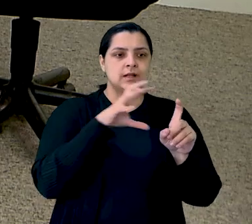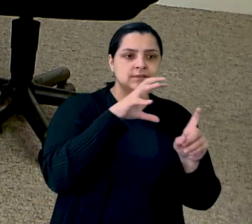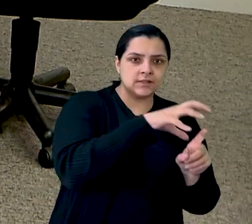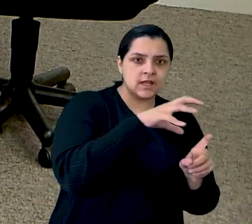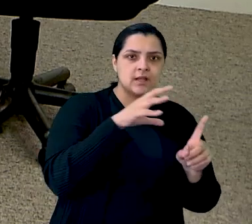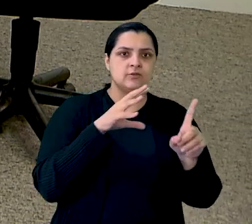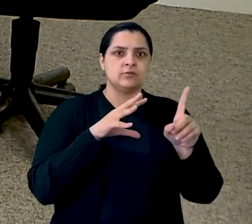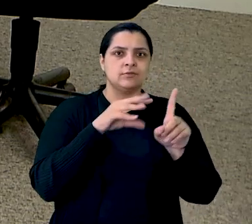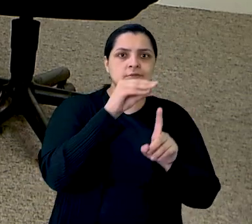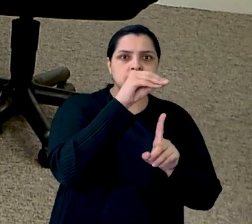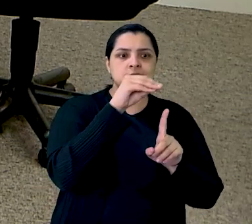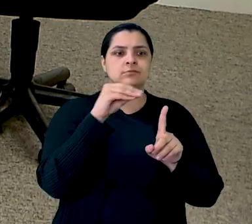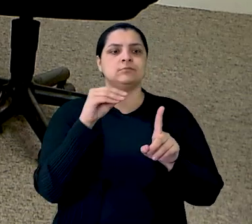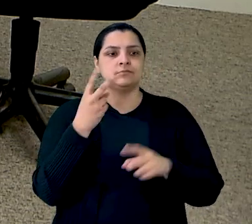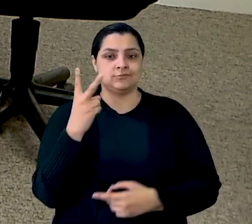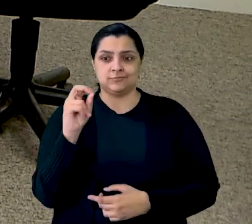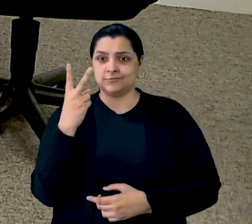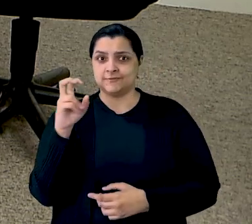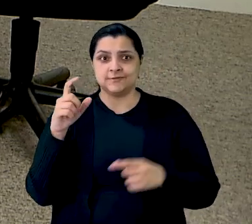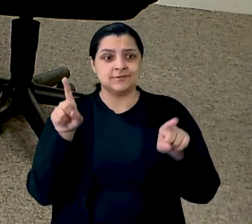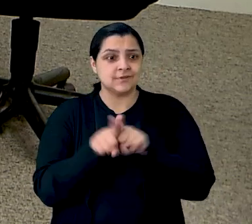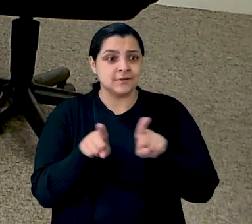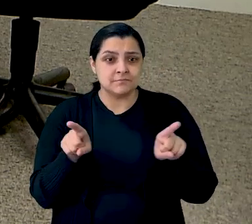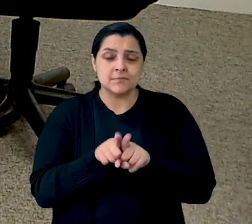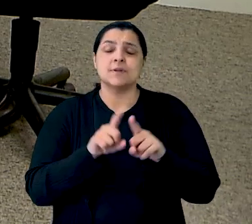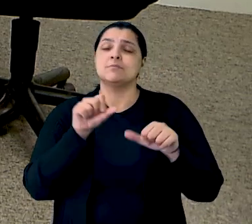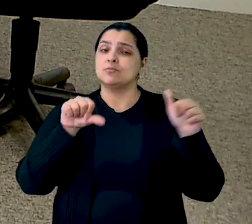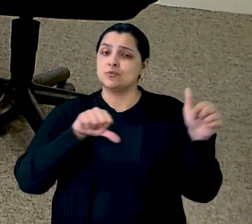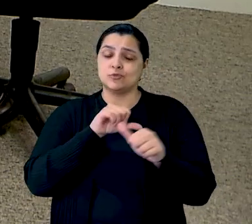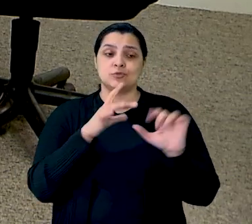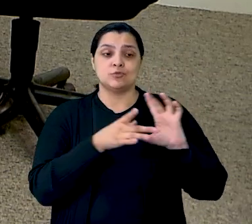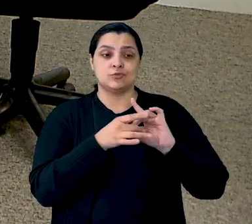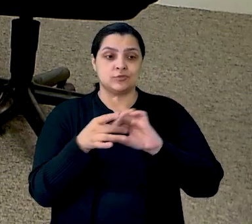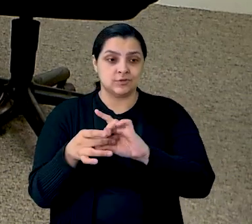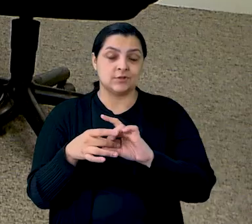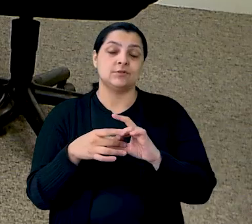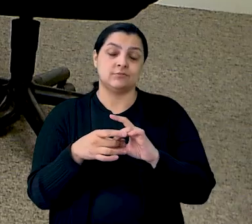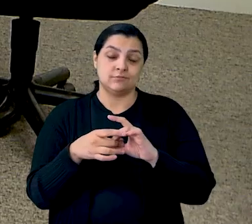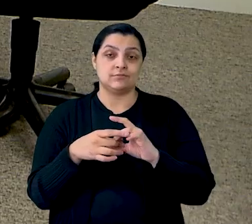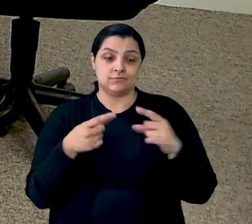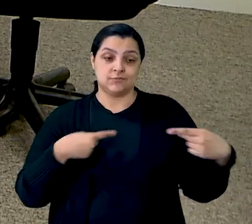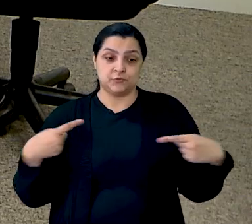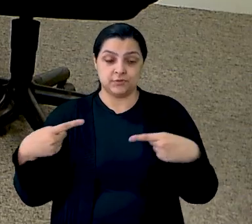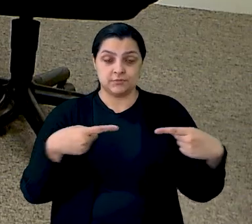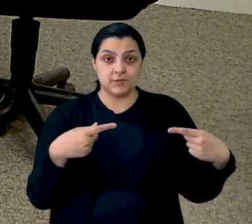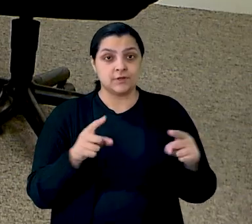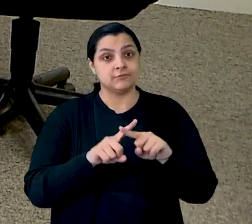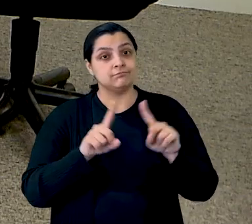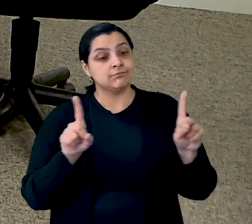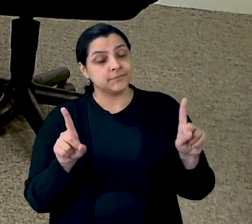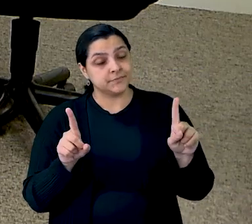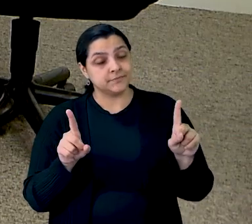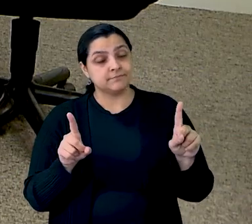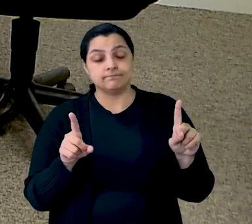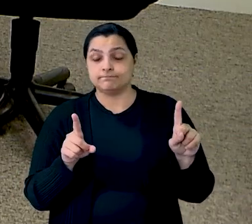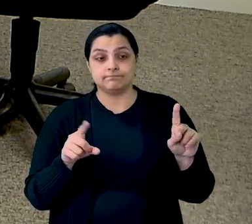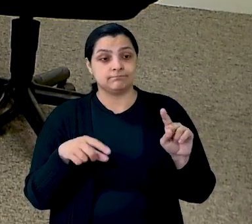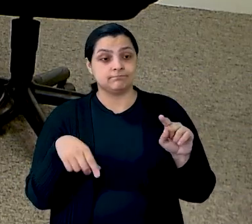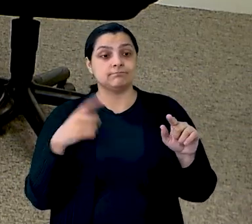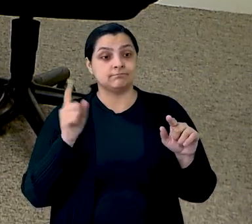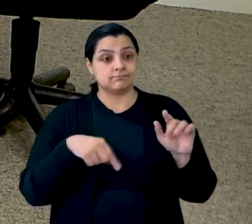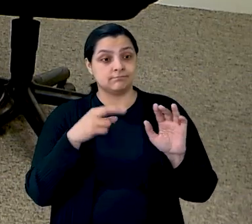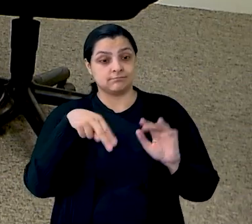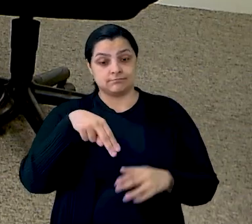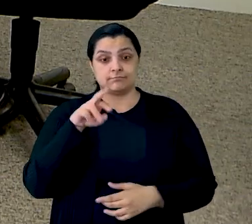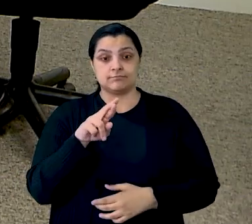sexual, são realidades de 2025. Até a questão telemática mudou muito o contexto o debate da saúde e segurança do trabalho, mas as